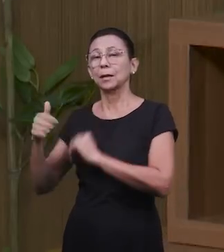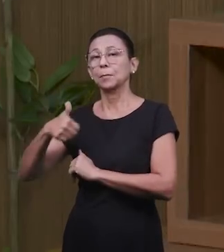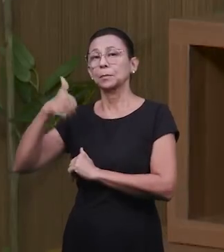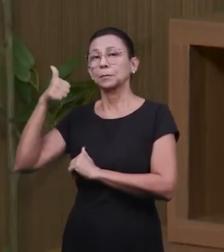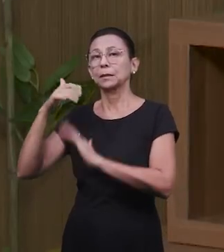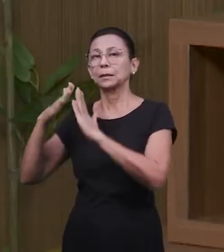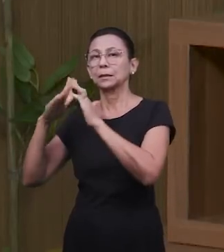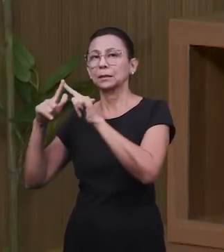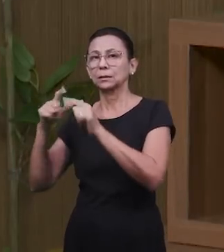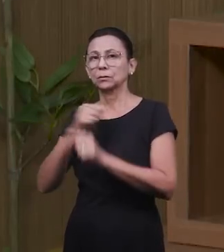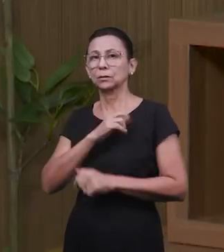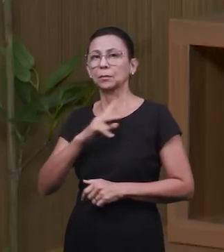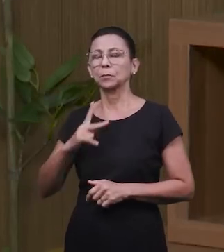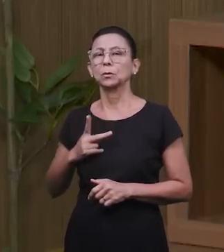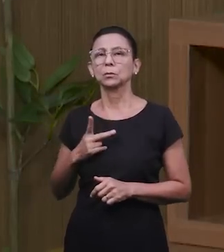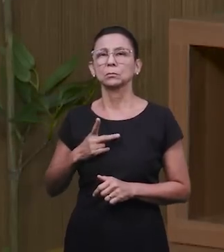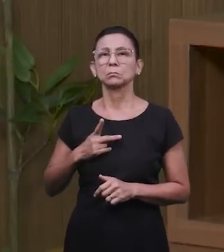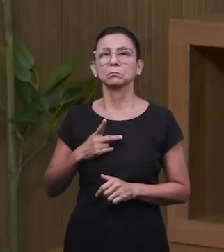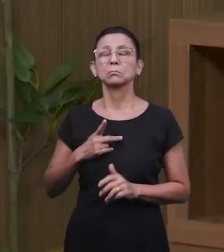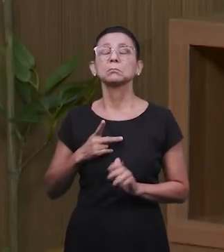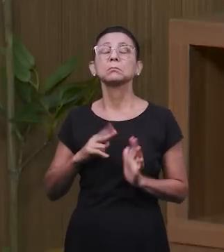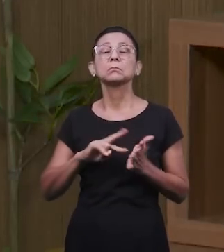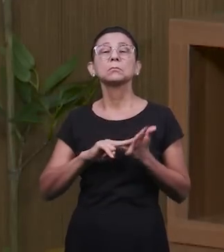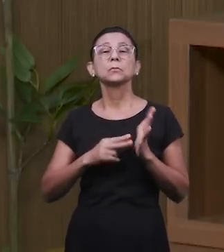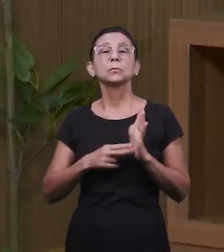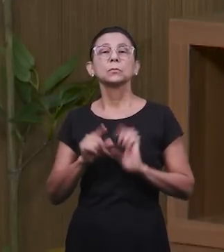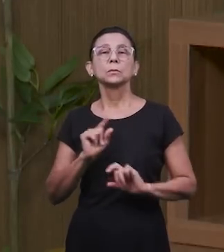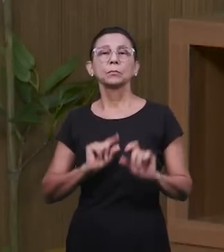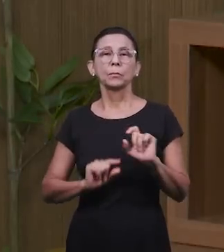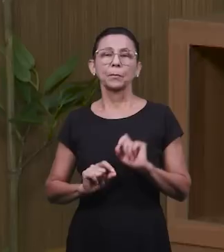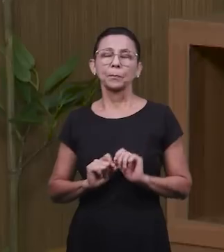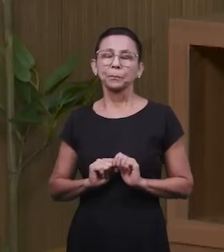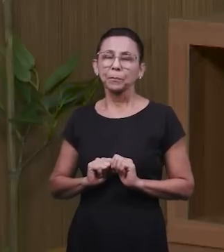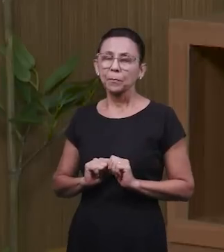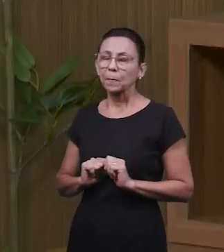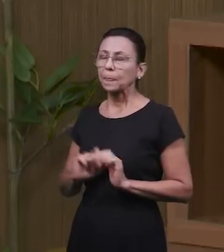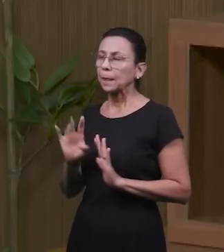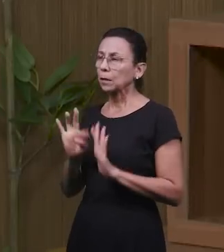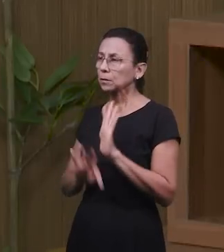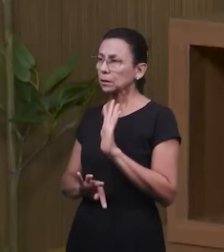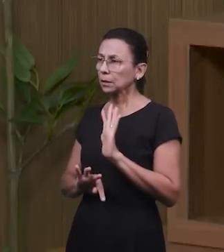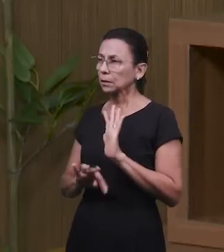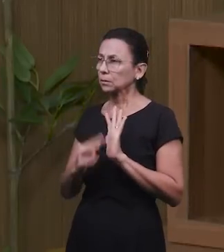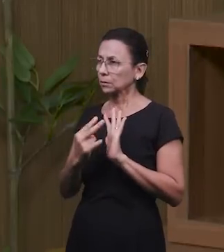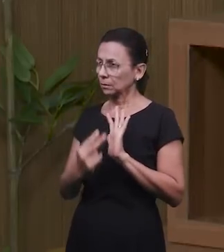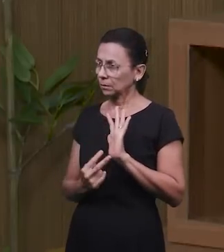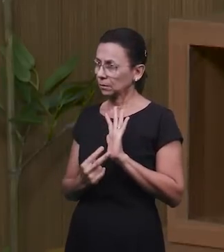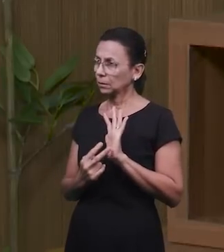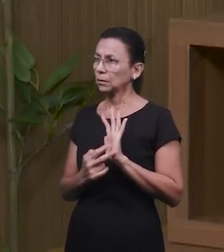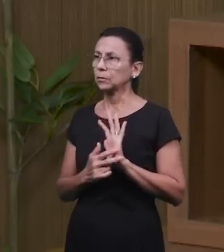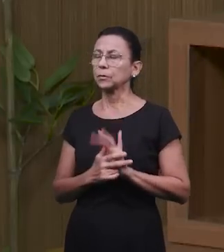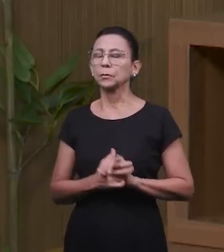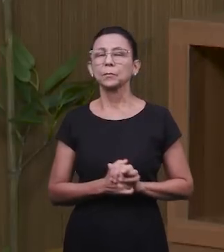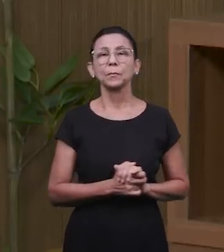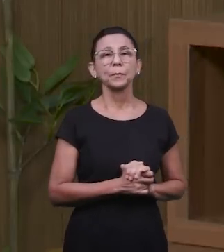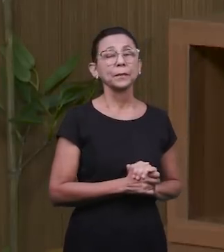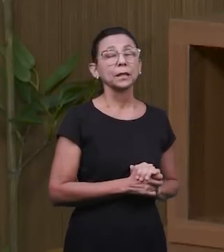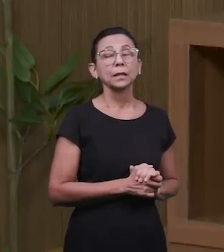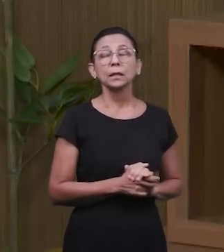igreja dos apóstolos. E nós vemos no texto que você fez menção, que você leu, dizendo que